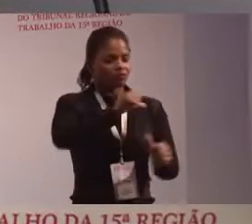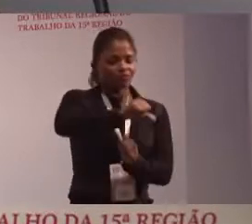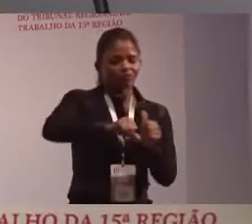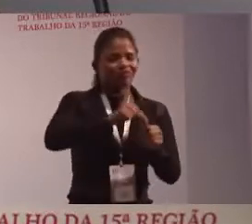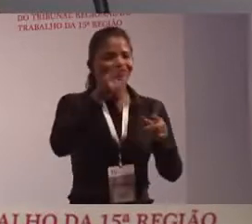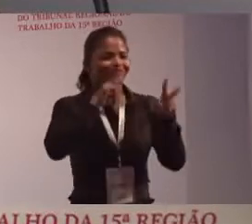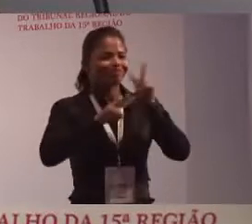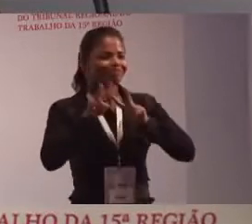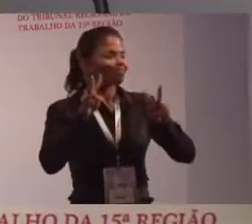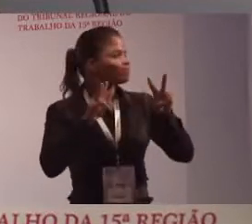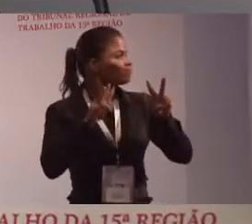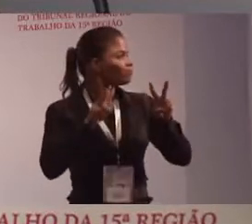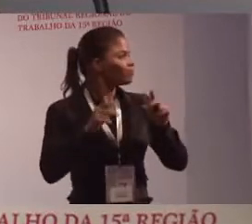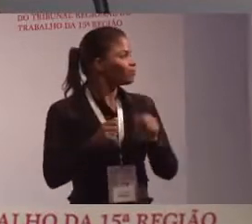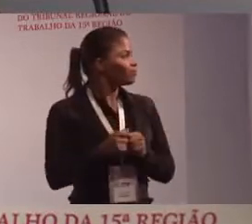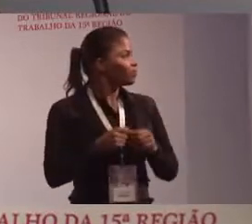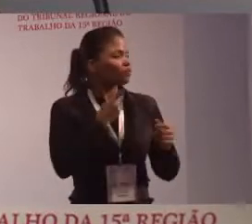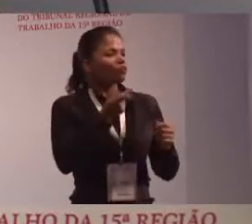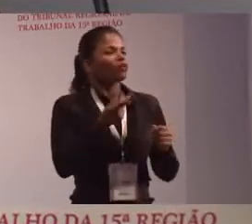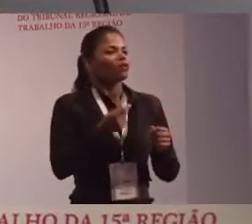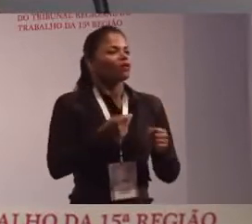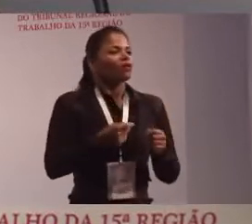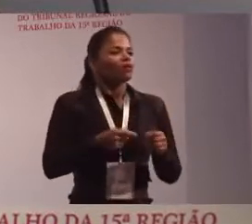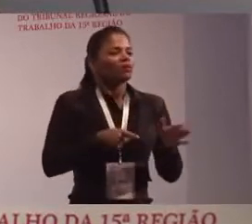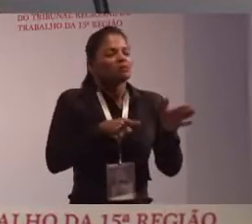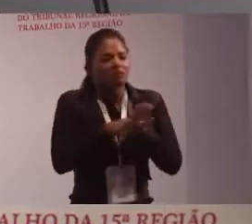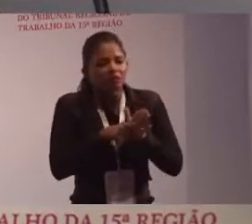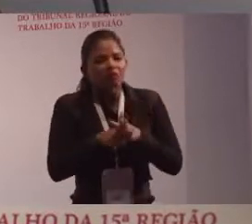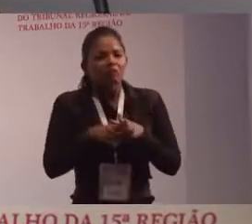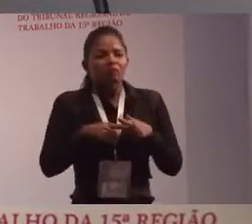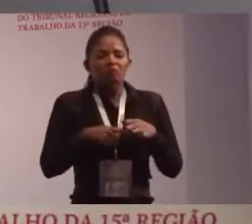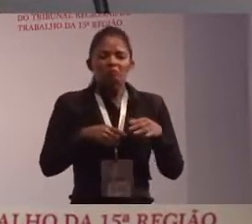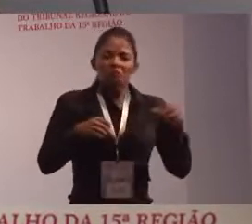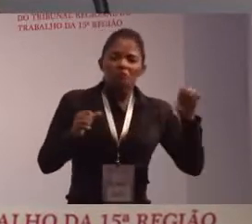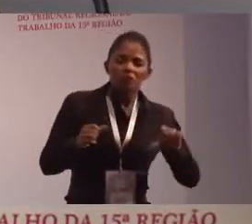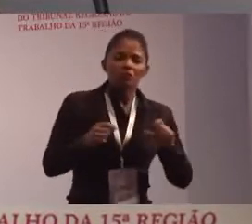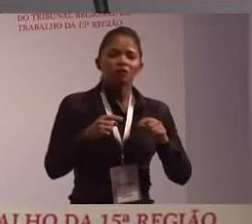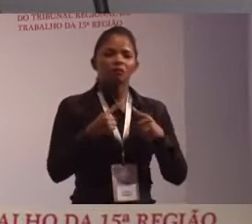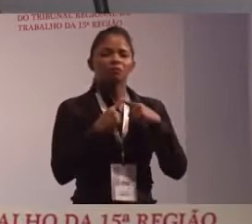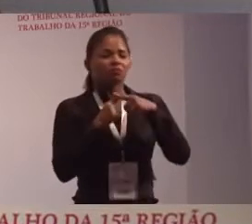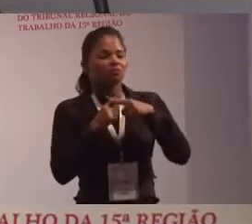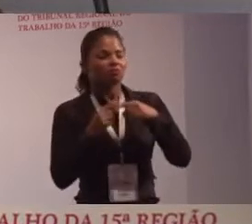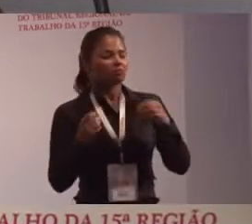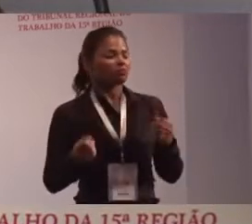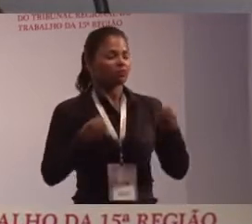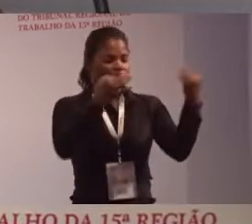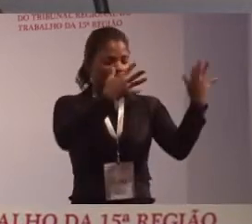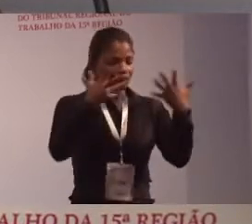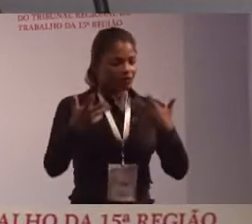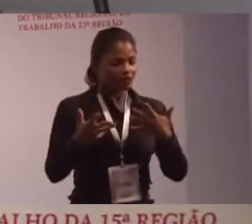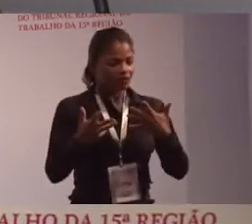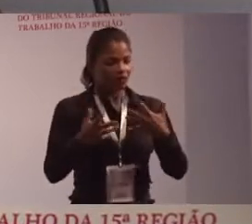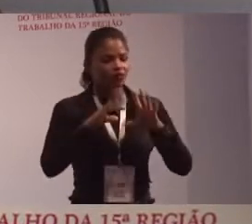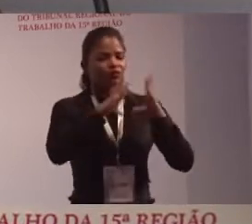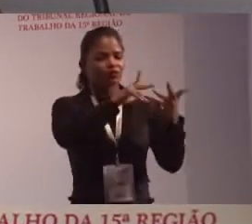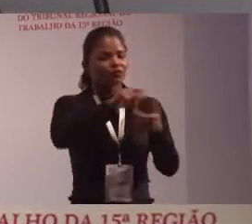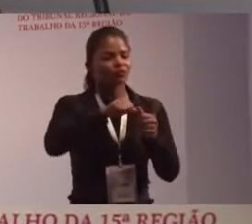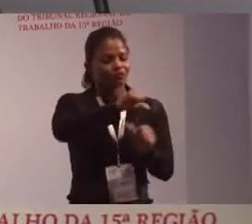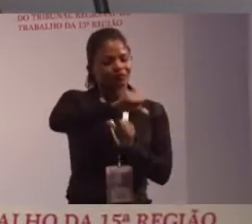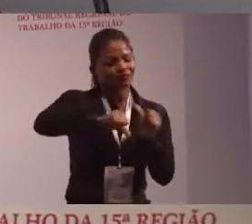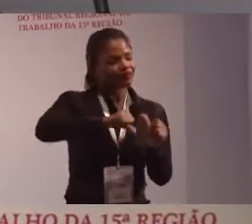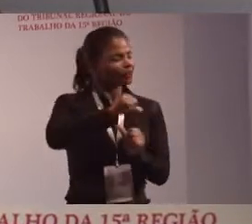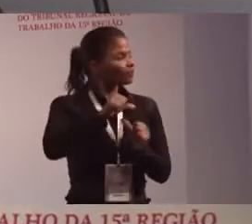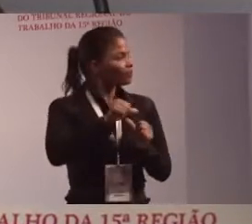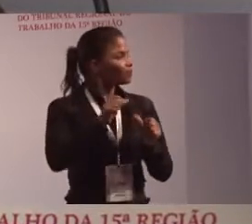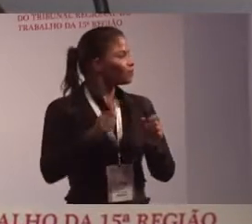está vendo. Né? Eu não vim aqui para dar uma de pessimista nem de otimista, mas para mostrar que a gente tem oportunidade e desafios para todas essas mudanças.